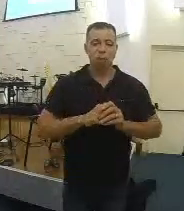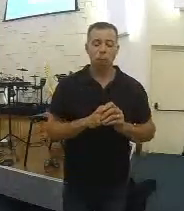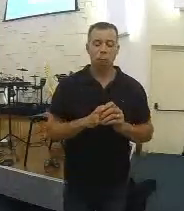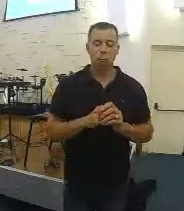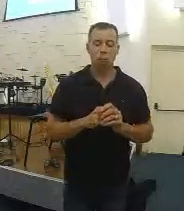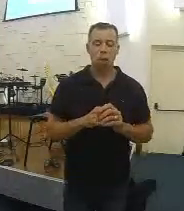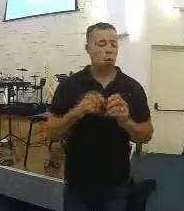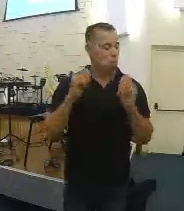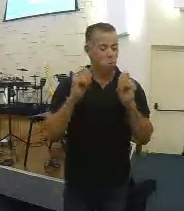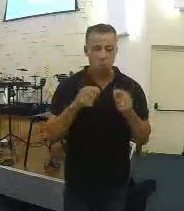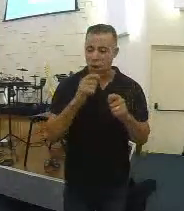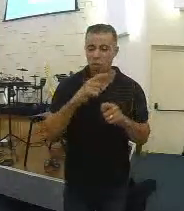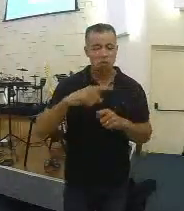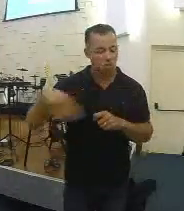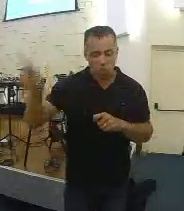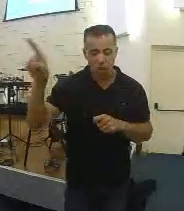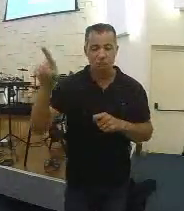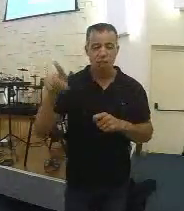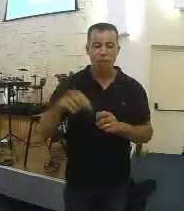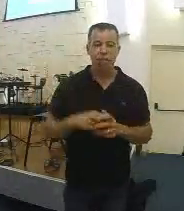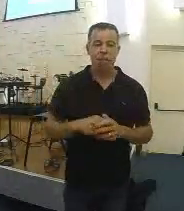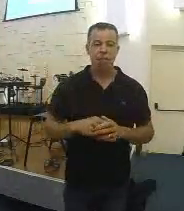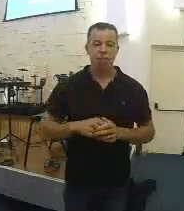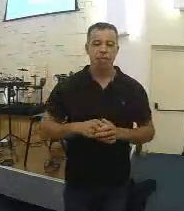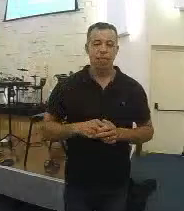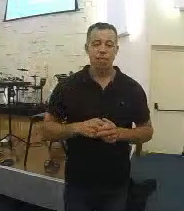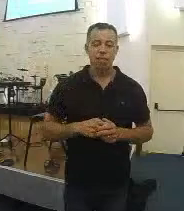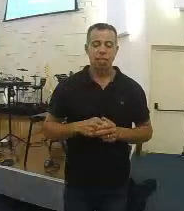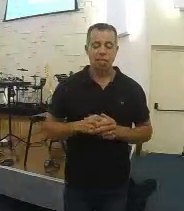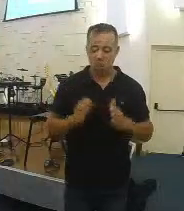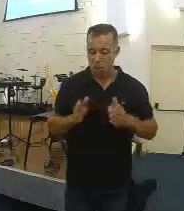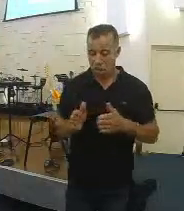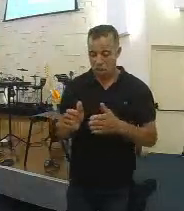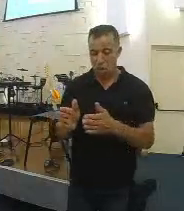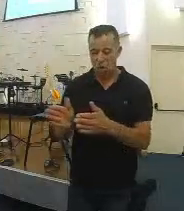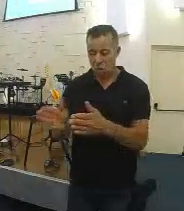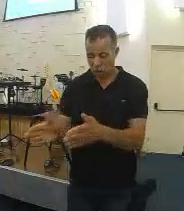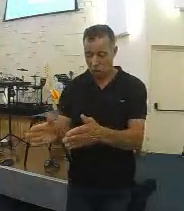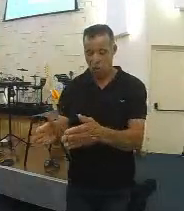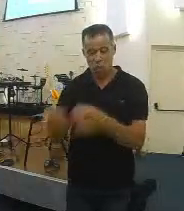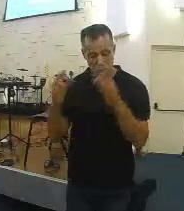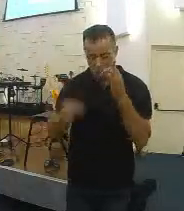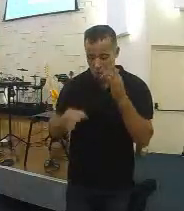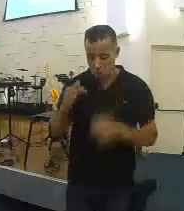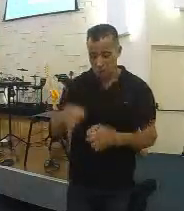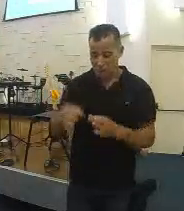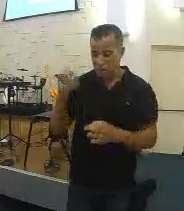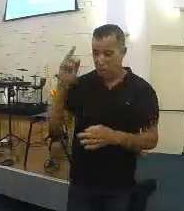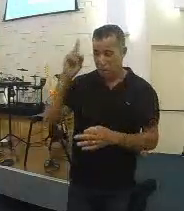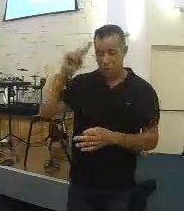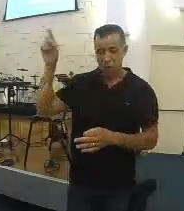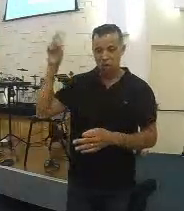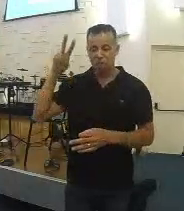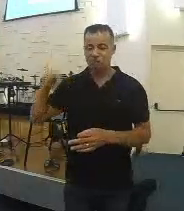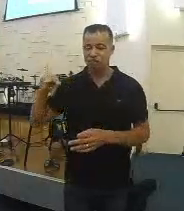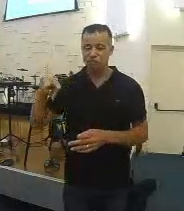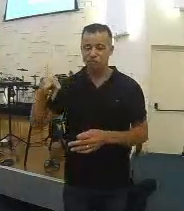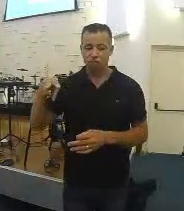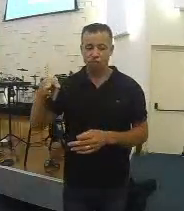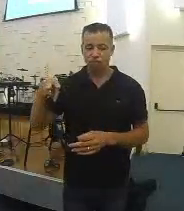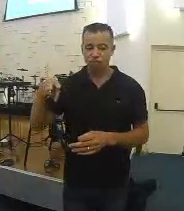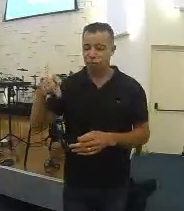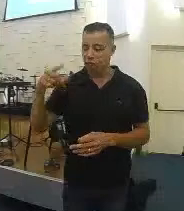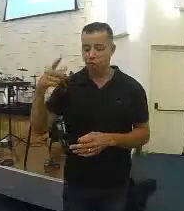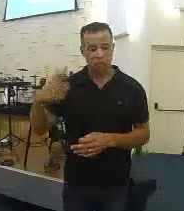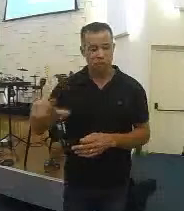Positivo. Vão em frente. O caminho que levais está sob as vistas do Senhor. Irmãos, falta de temor a Deus,